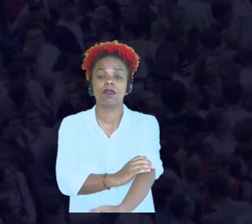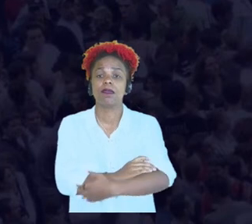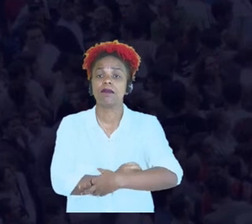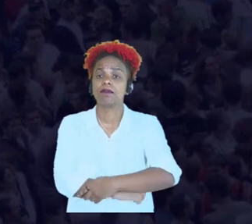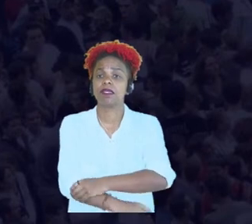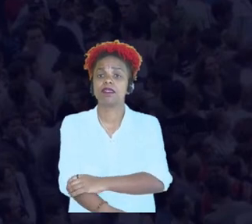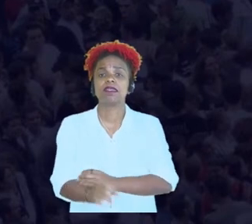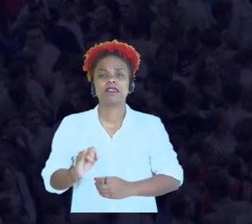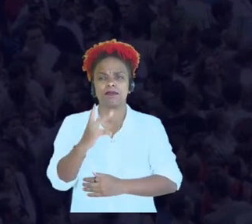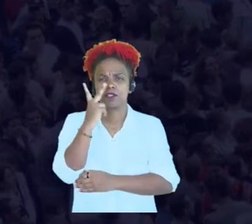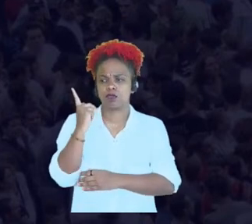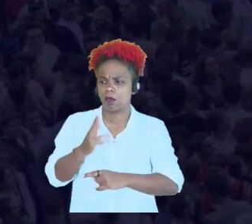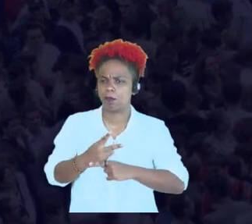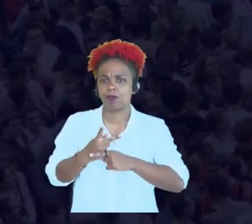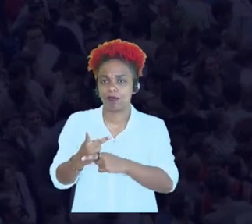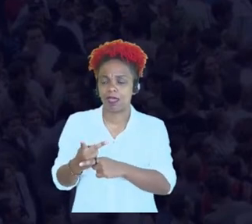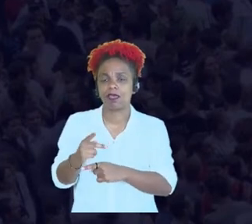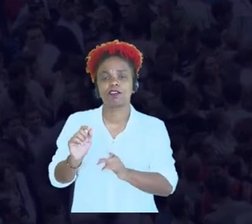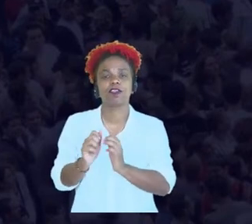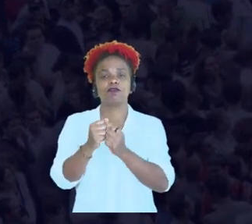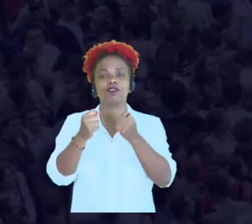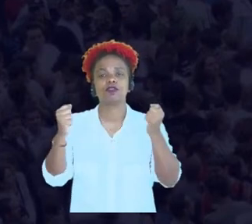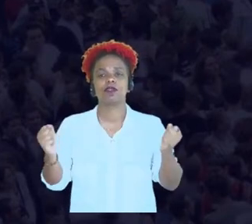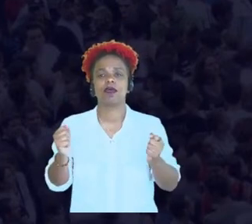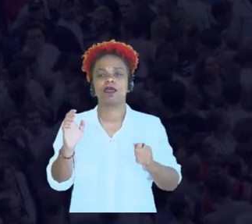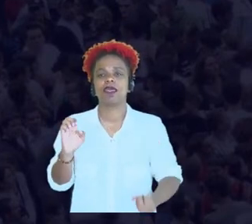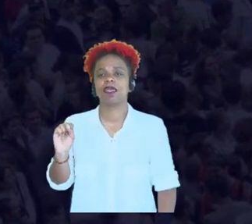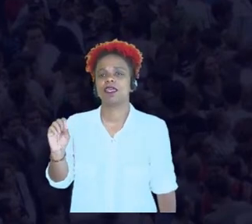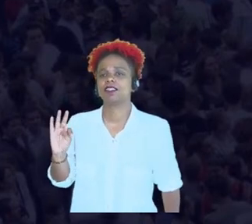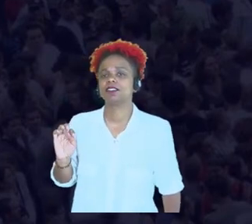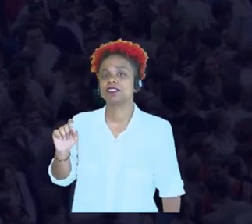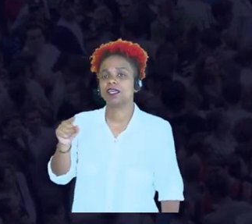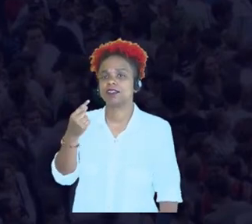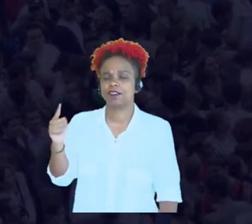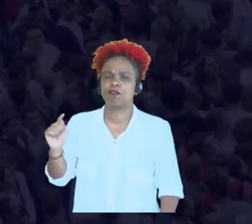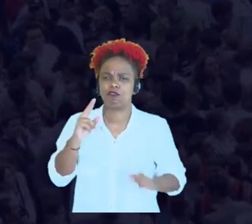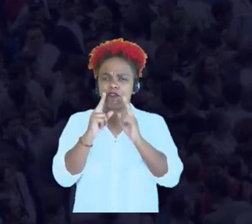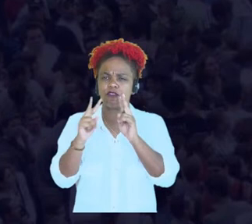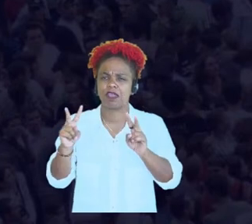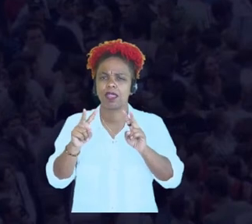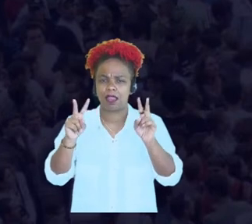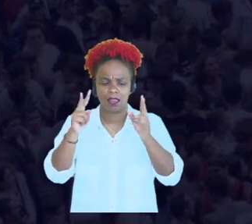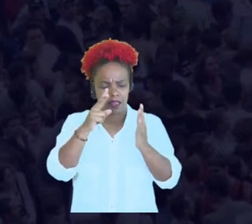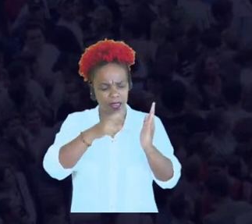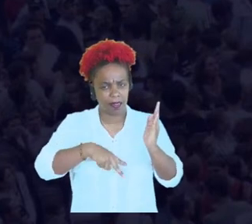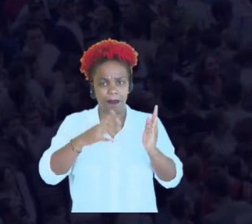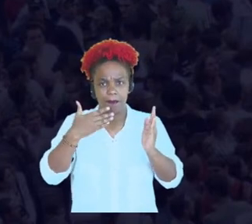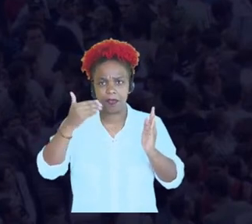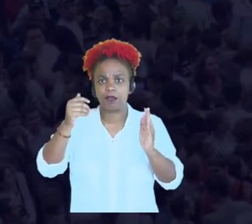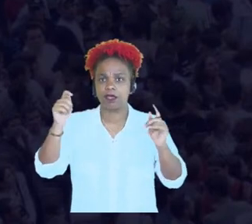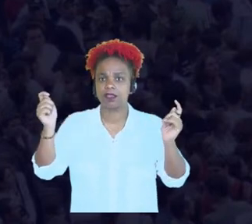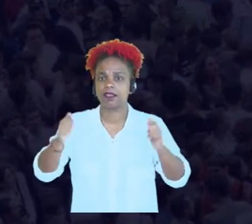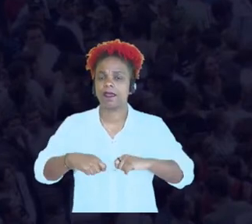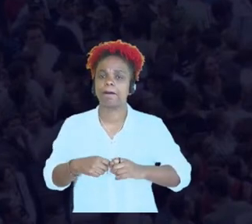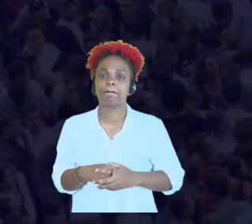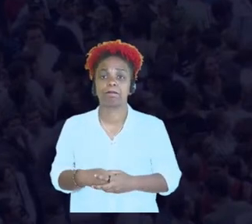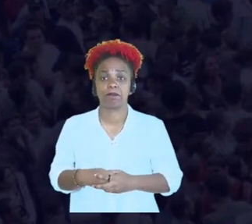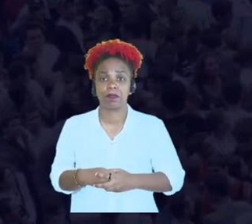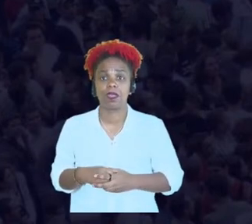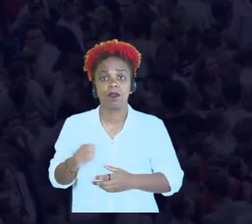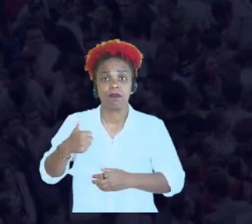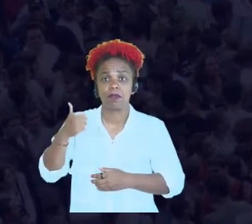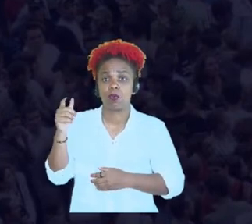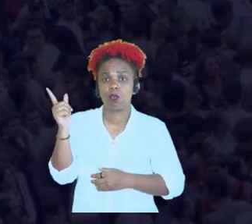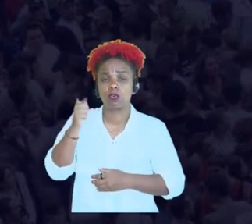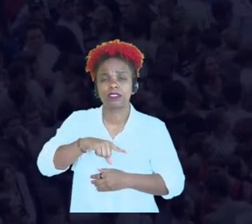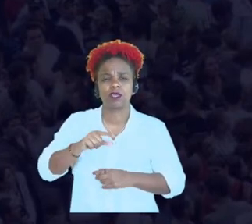depois procurar, inclusive, no Estadão, é possível que lá tenha de forma mais visível e melhor. Mas essa primeira observação que a gente consegue